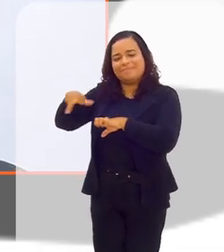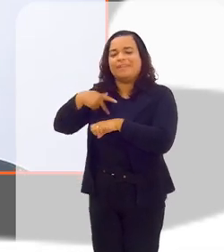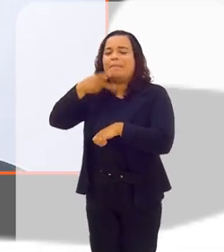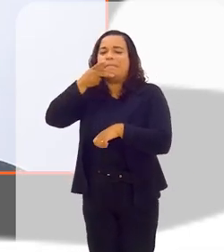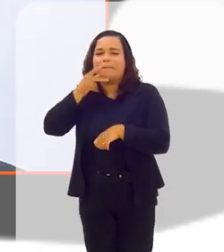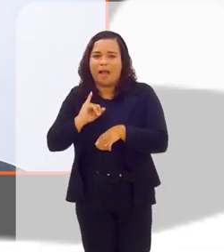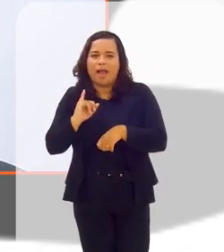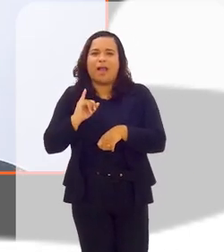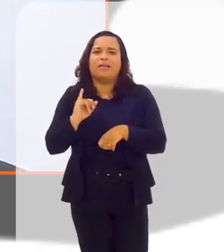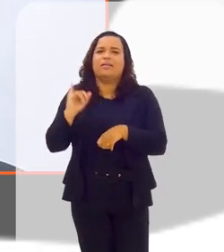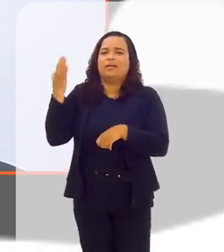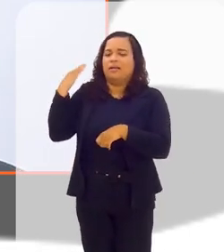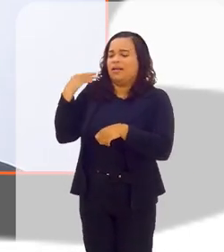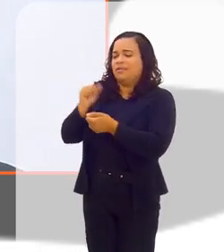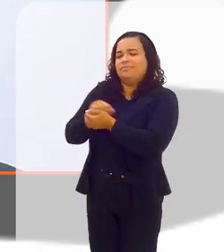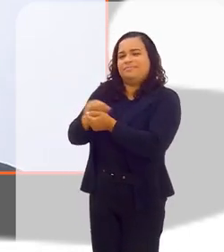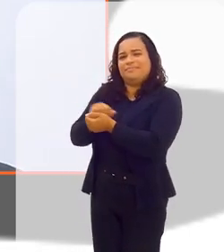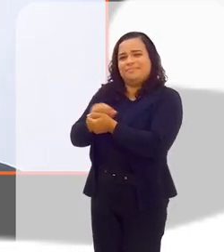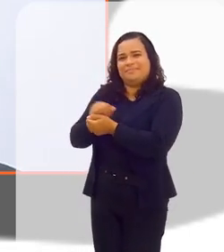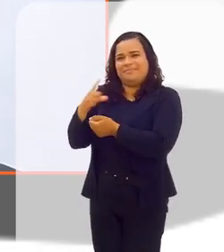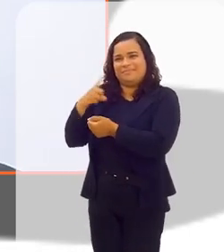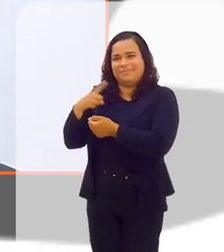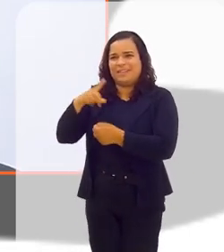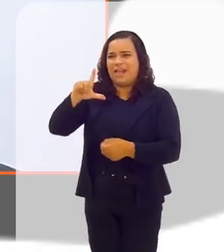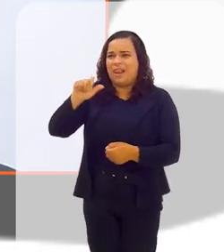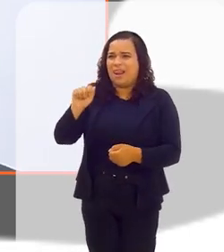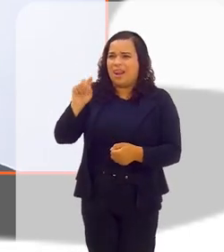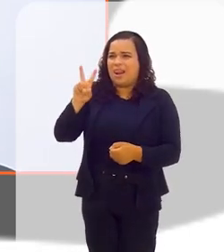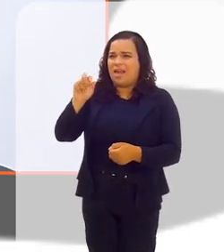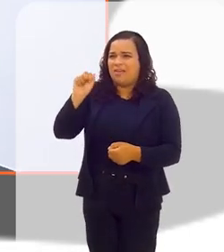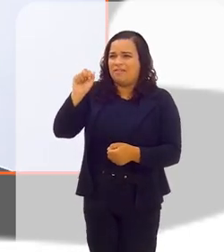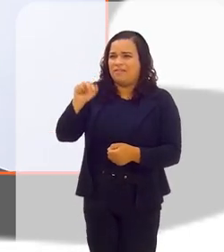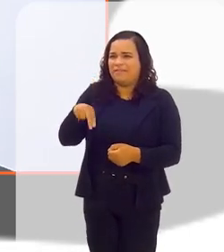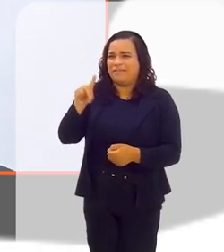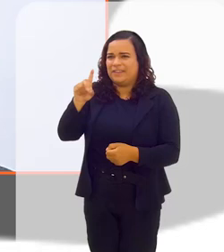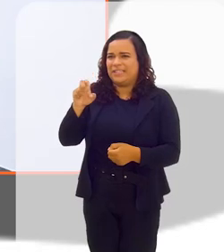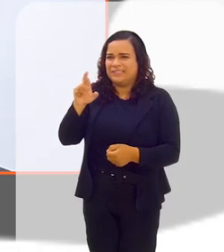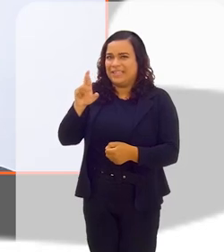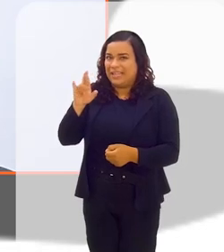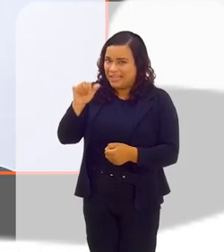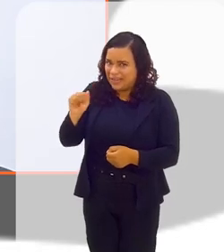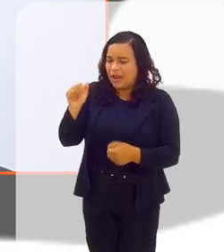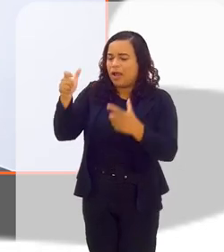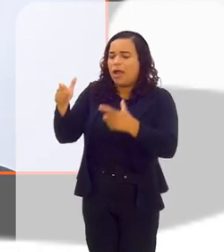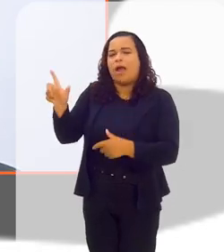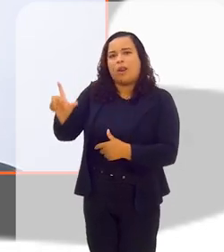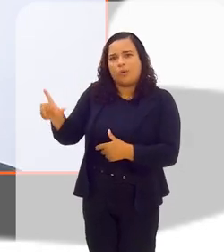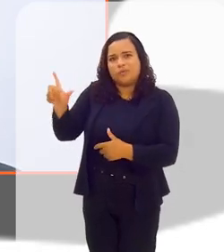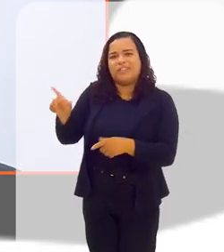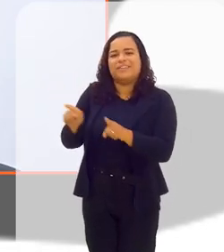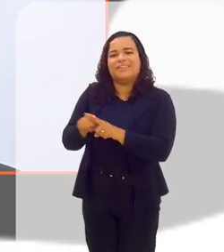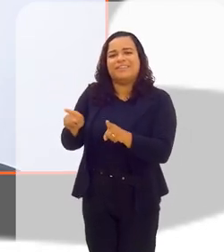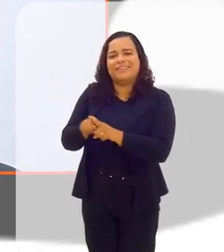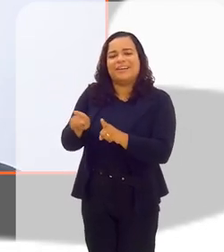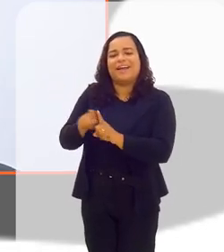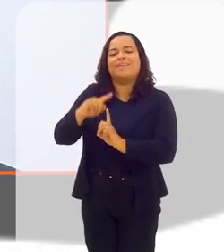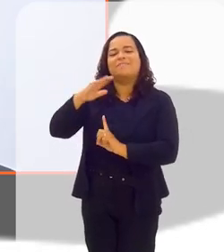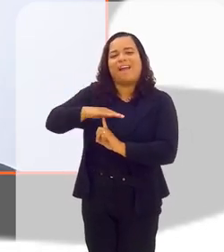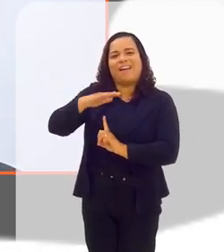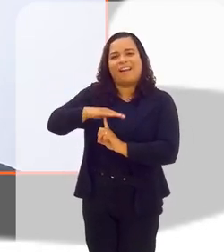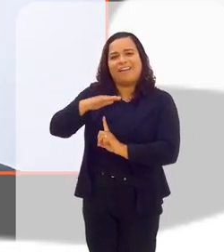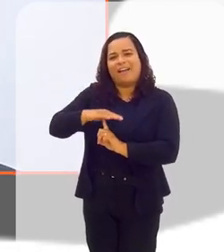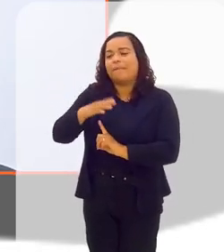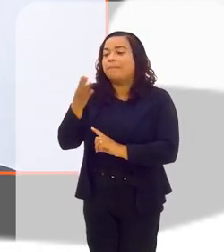pai tinha uma lavanderia chamada Limpadora Bito, no Paraná, em Londrina. E ele,